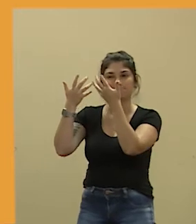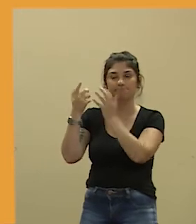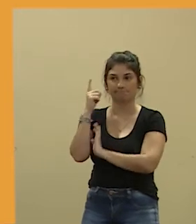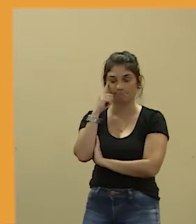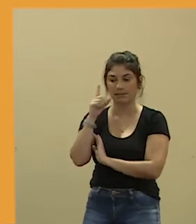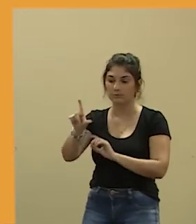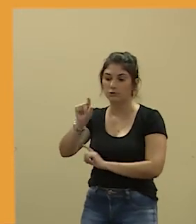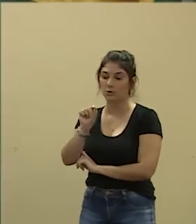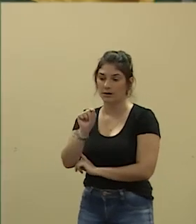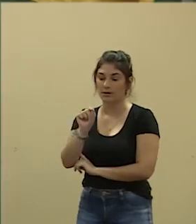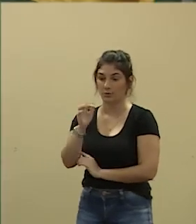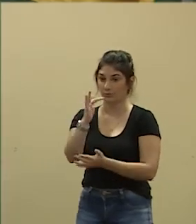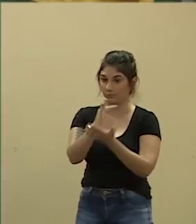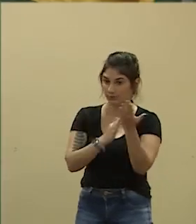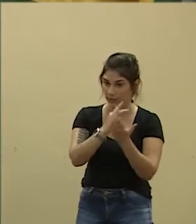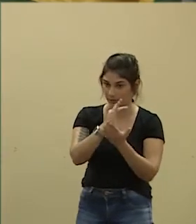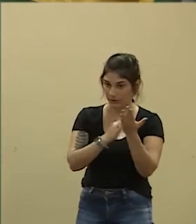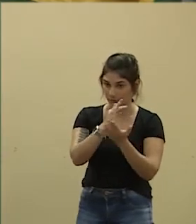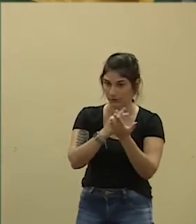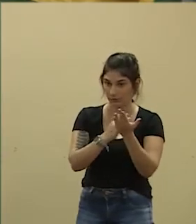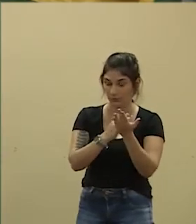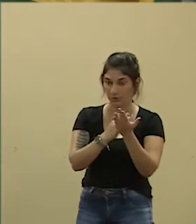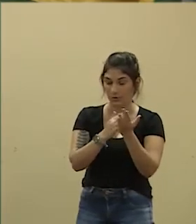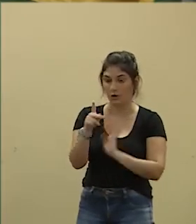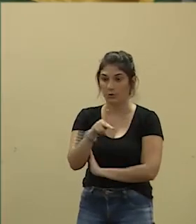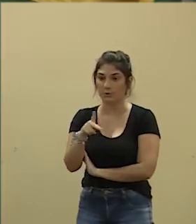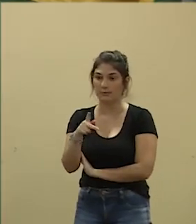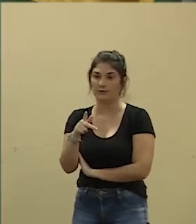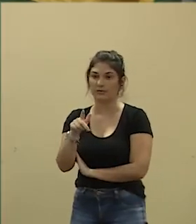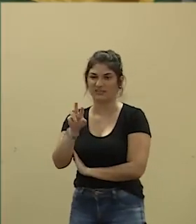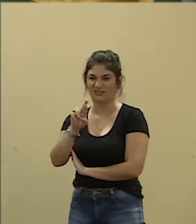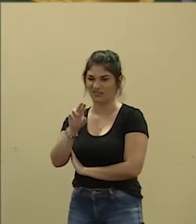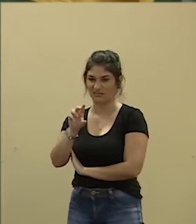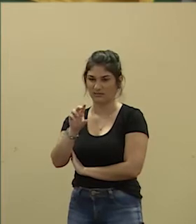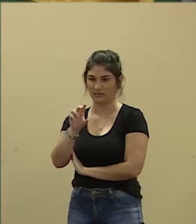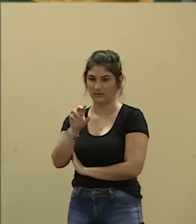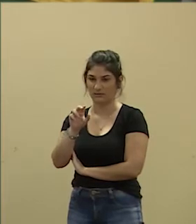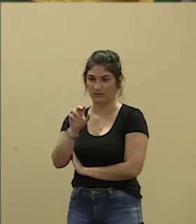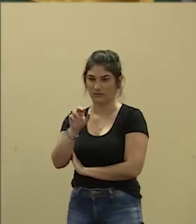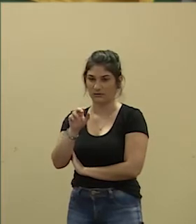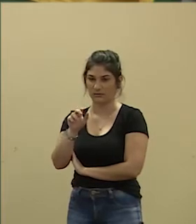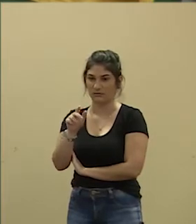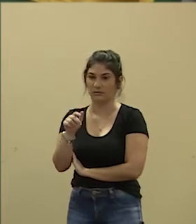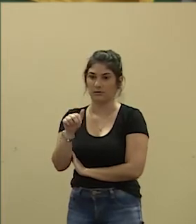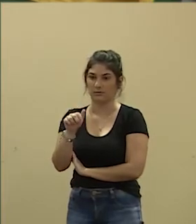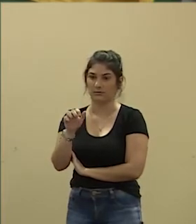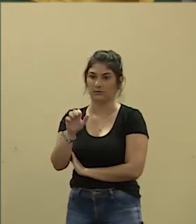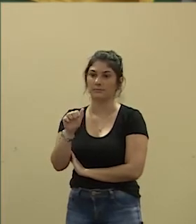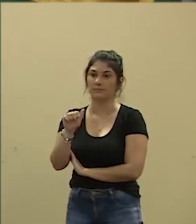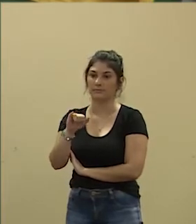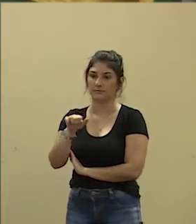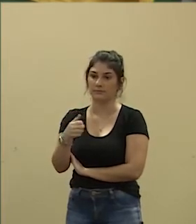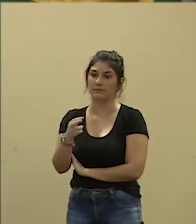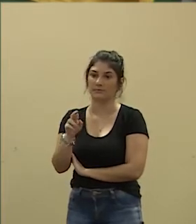um texto que é do professor josé manuel moran da usp são paulo que ele publicou em